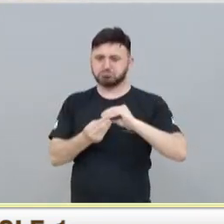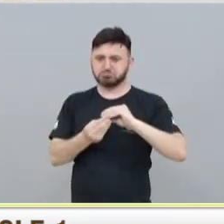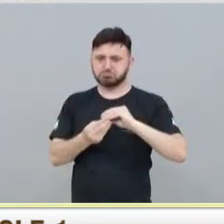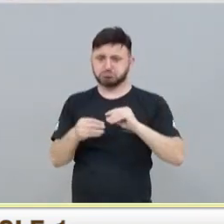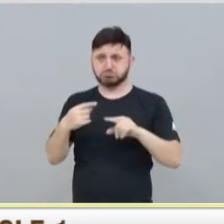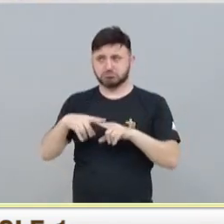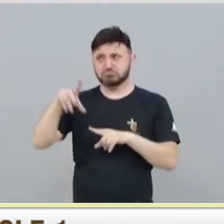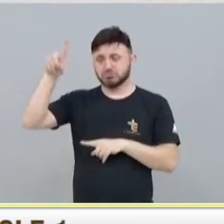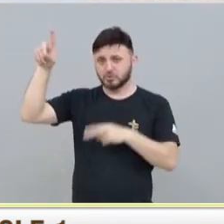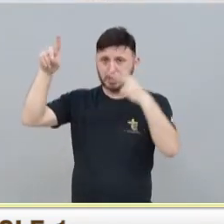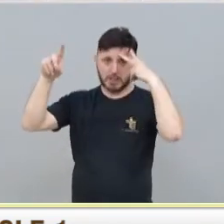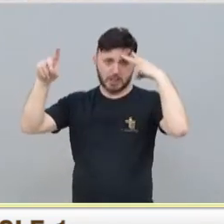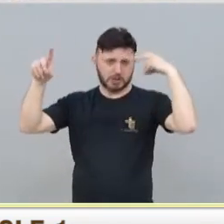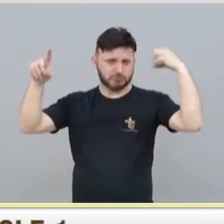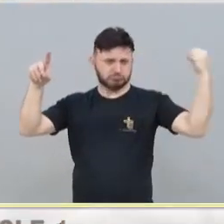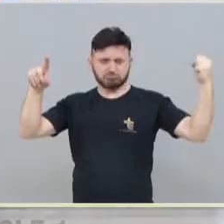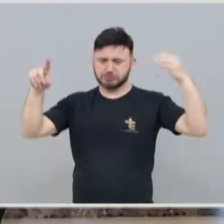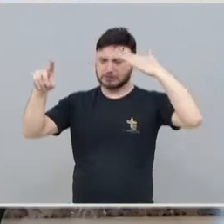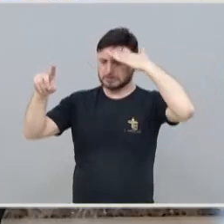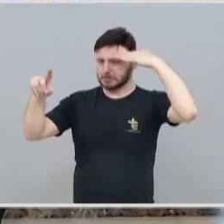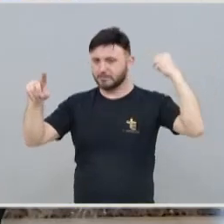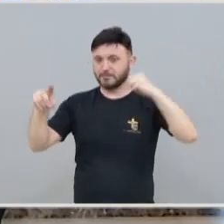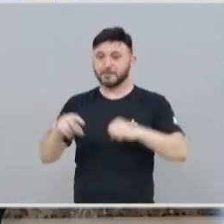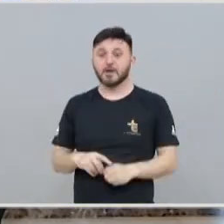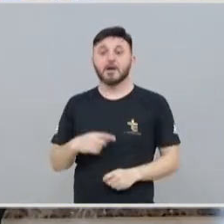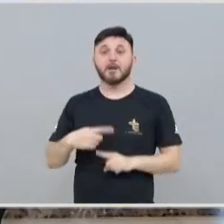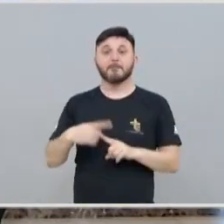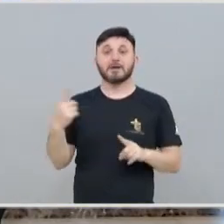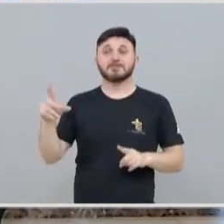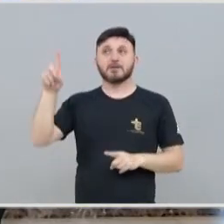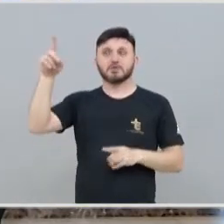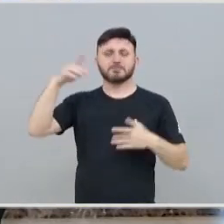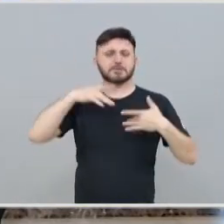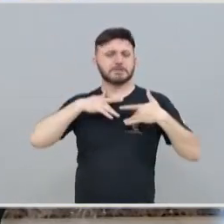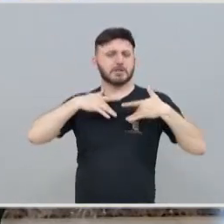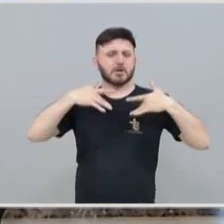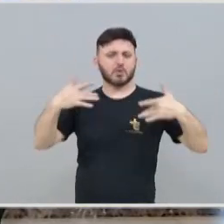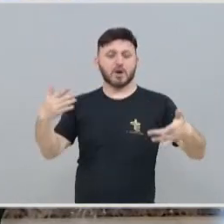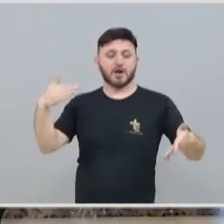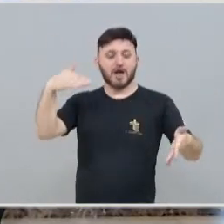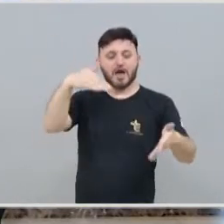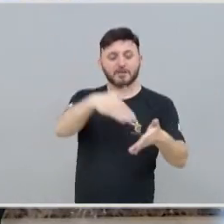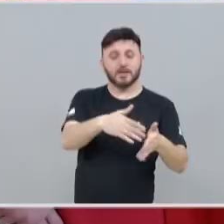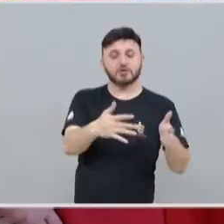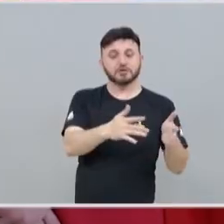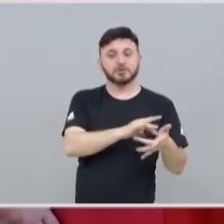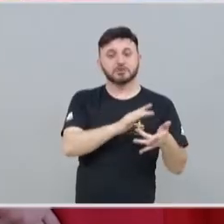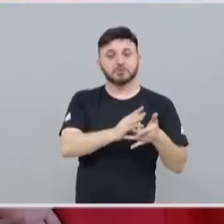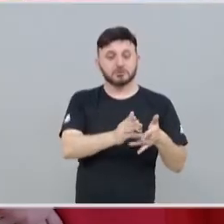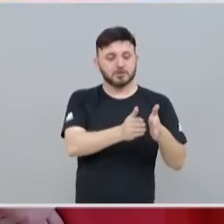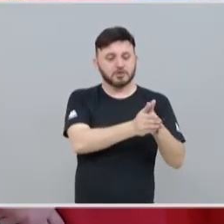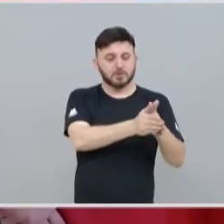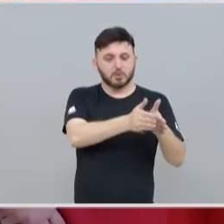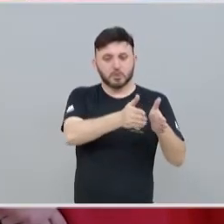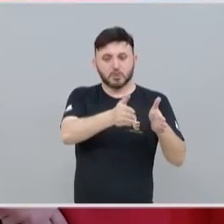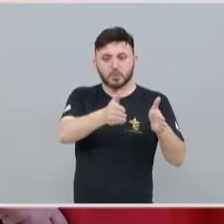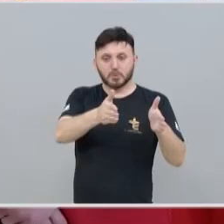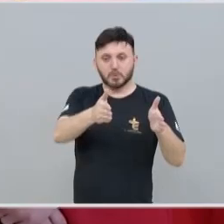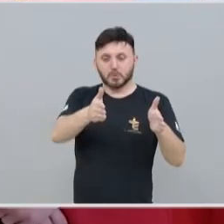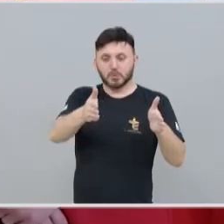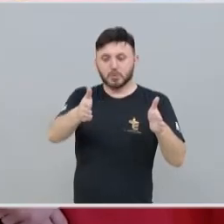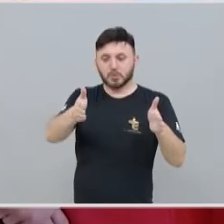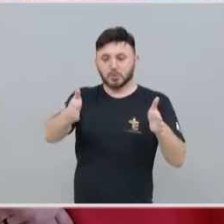a compreensão de deus é misericordioso até jesus plenamente dizer e o